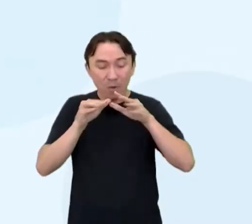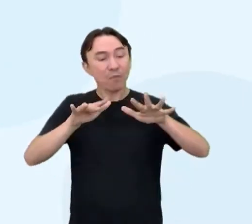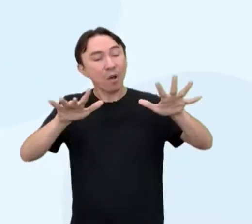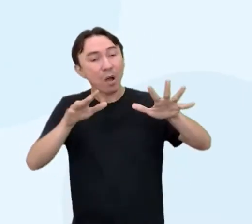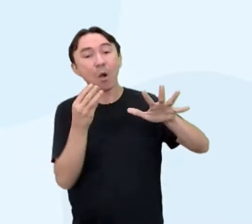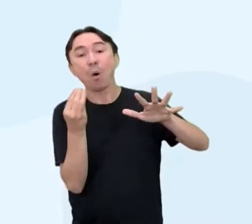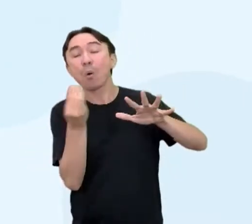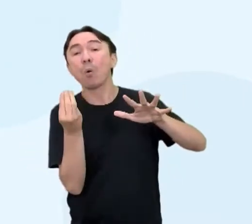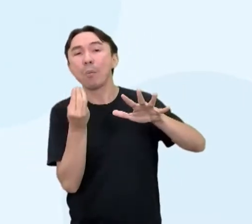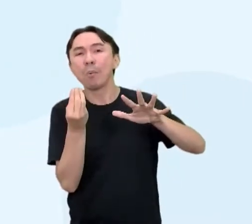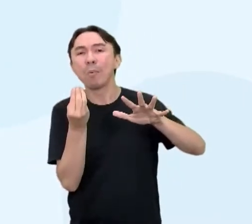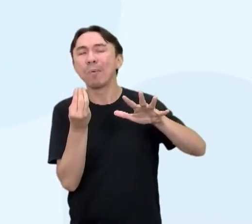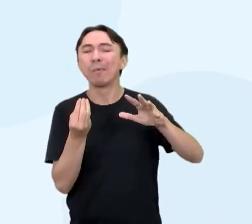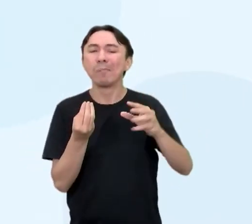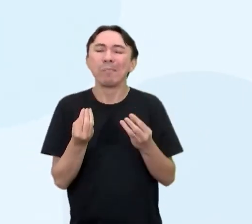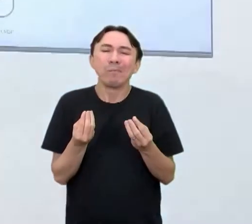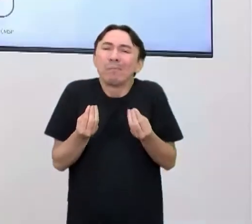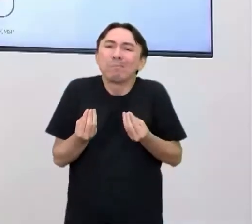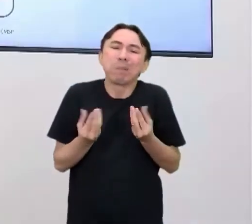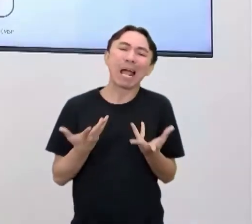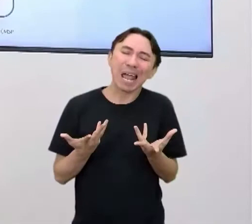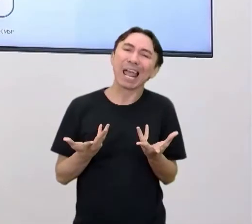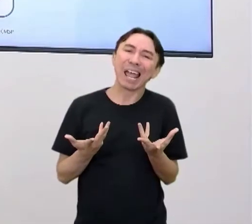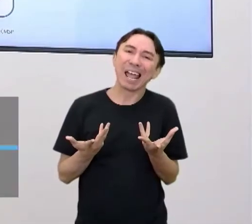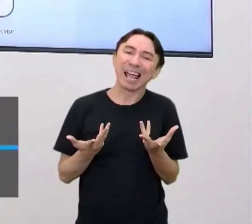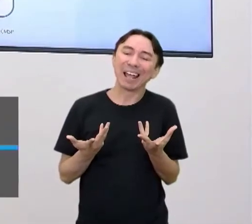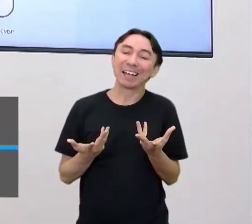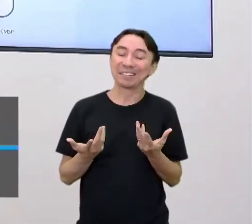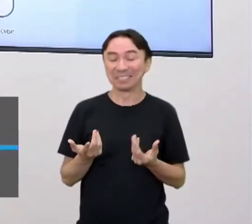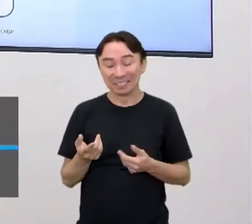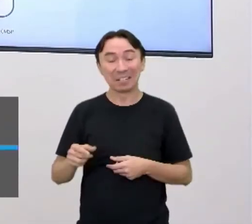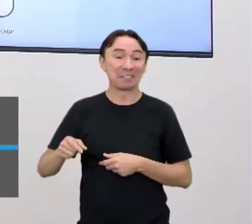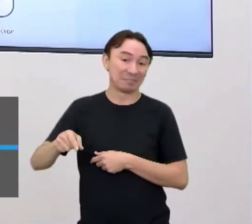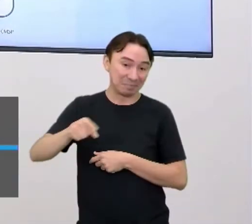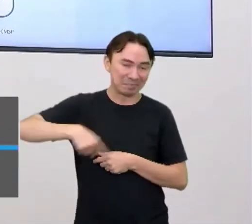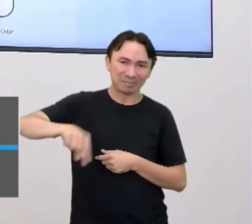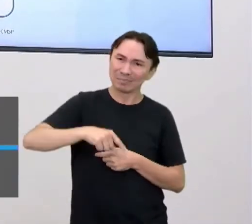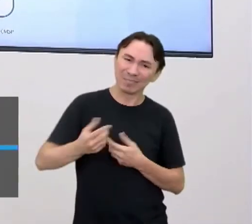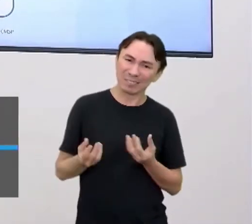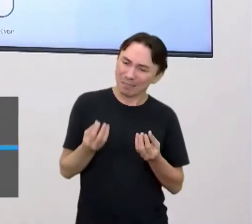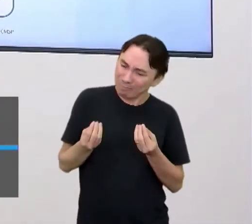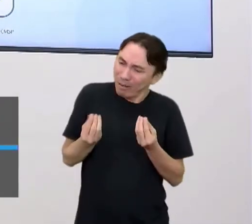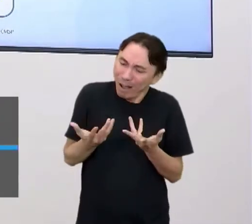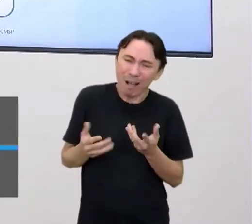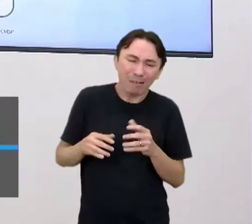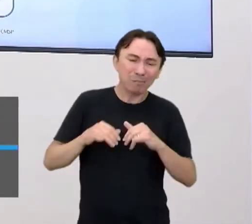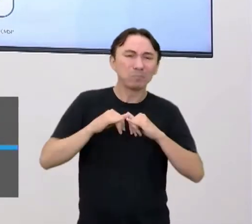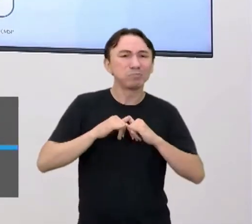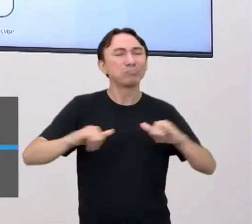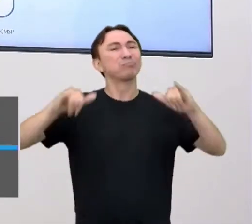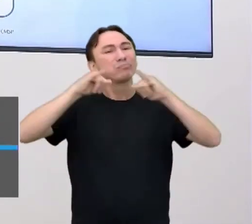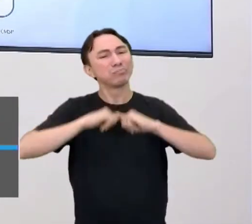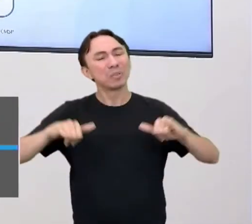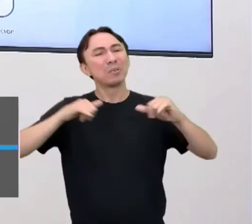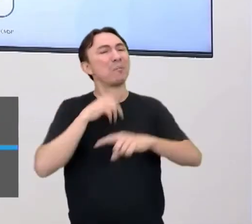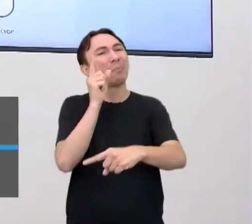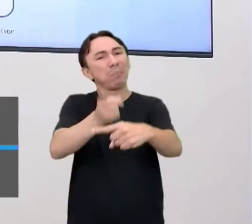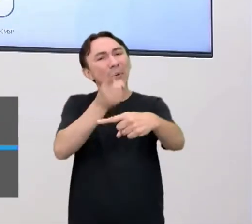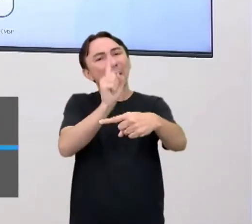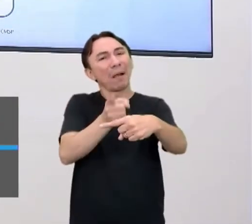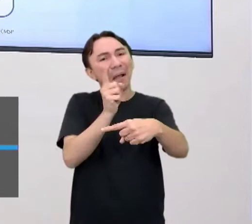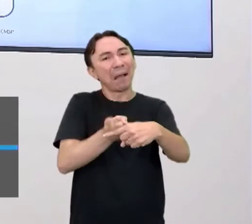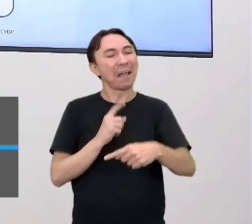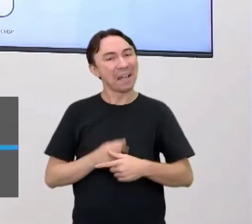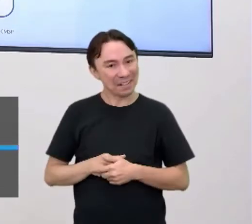vou divulgar esse conhecimento científico e para que eu divulgo? Por que eu tenho, né, que divulgar,